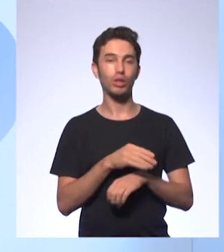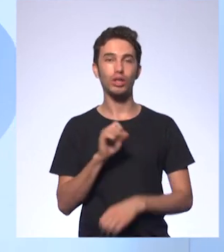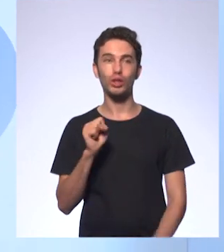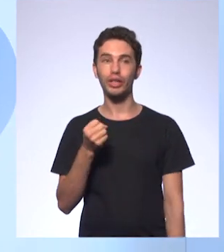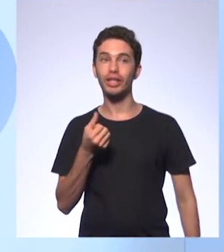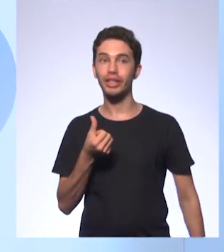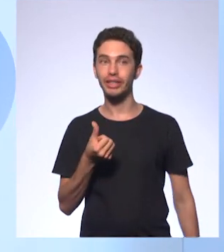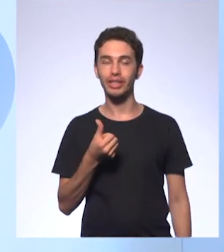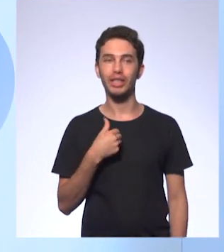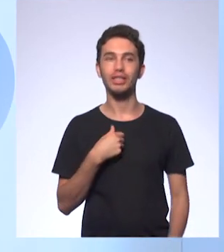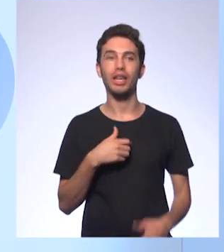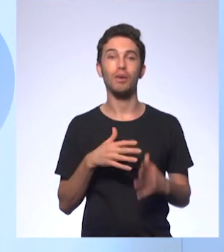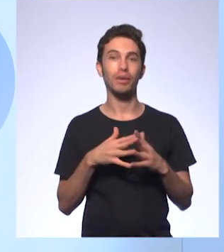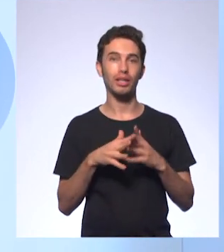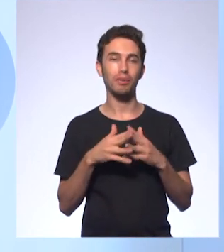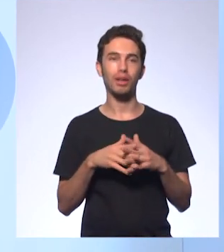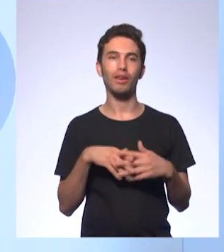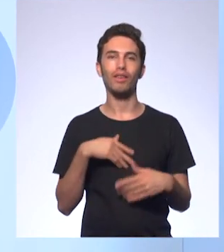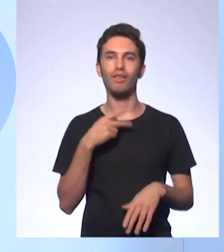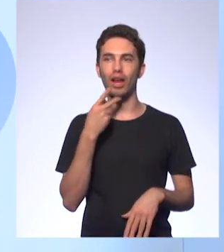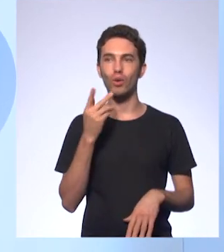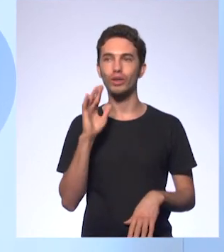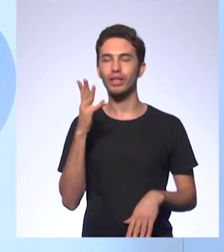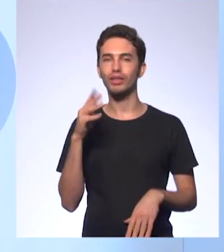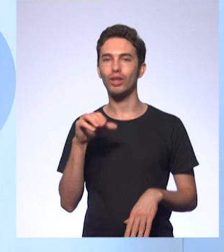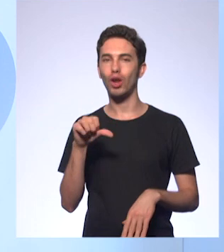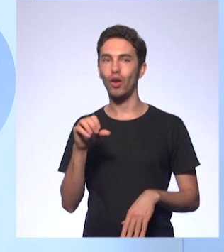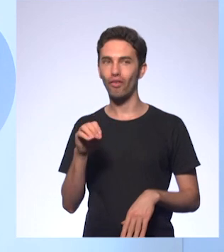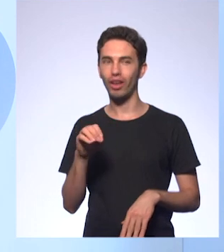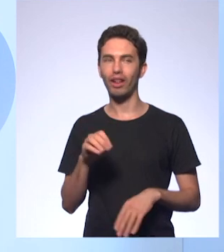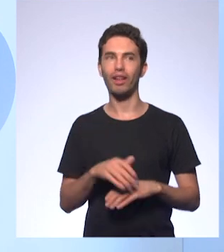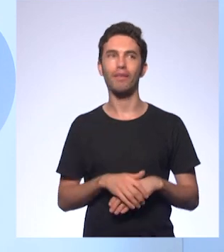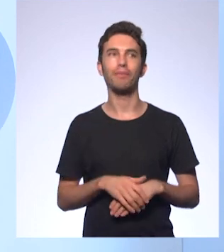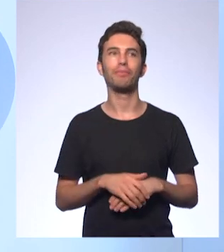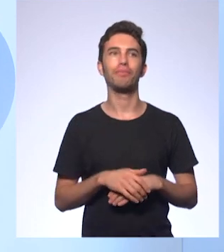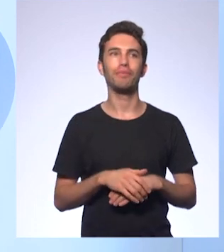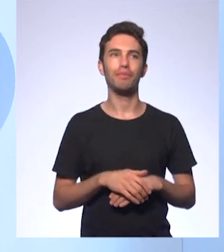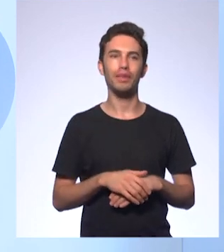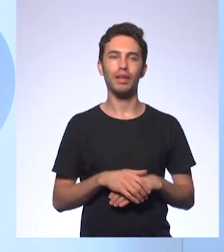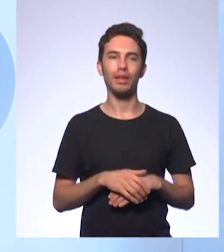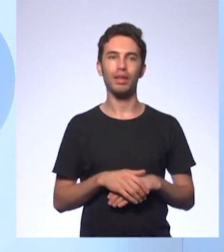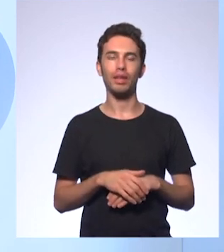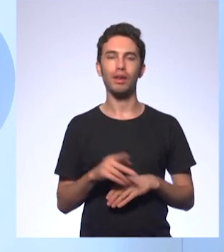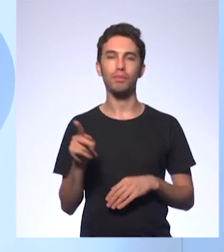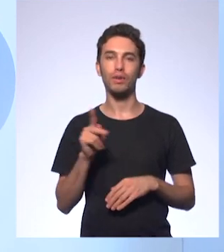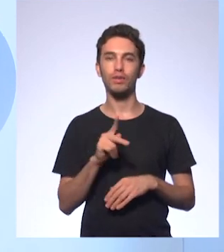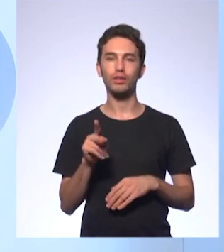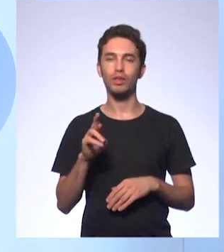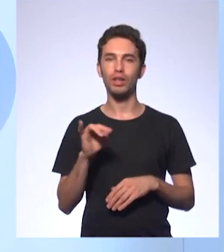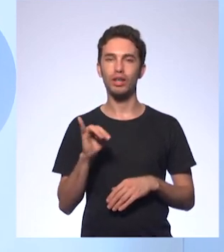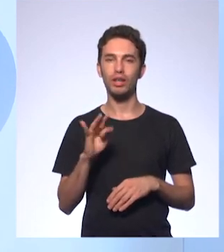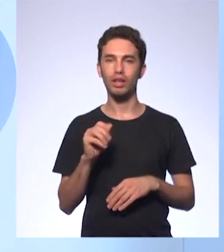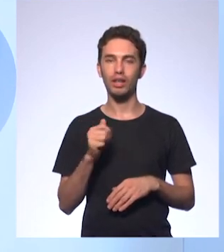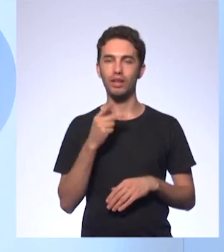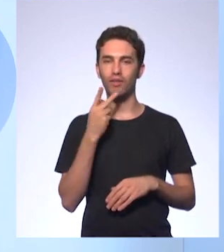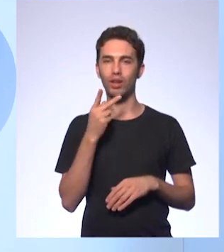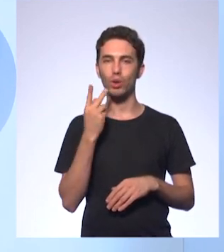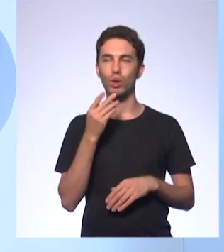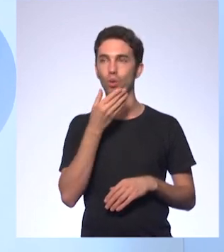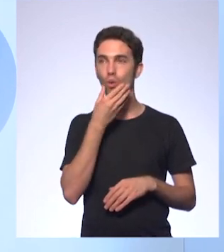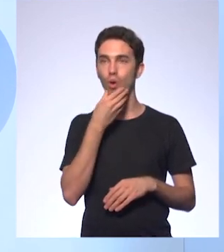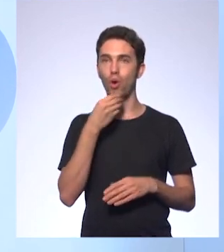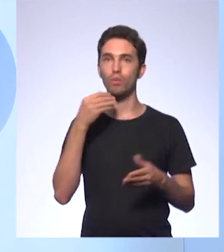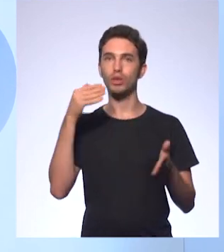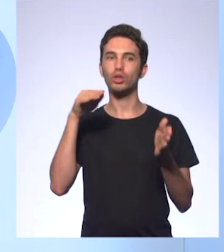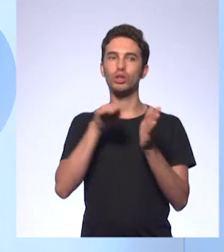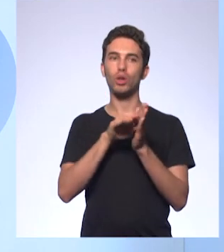que eu citei, me atrapalhando, foi em 90, tá? Mas vamos lá, as respostas. professora Rita disse o seguinte, o homem chegou à